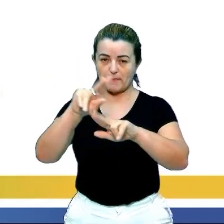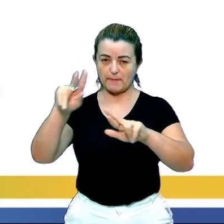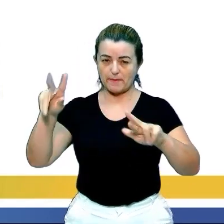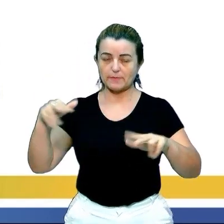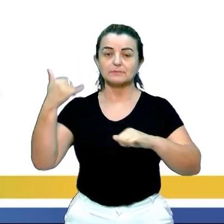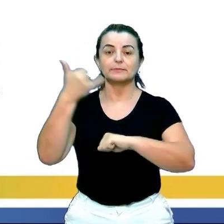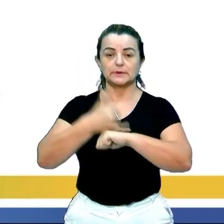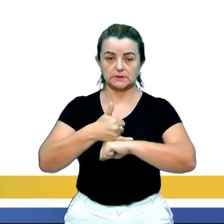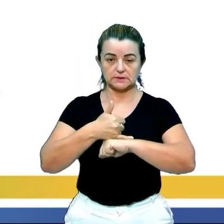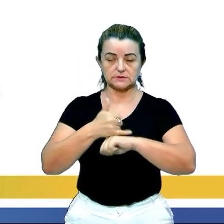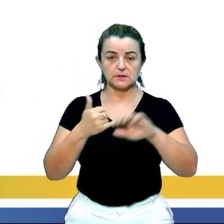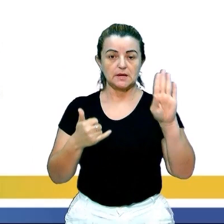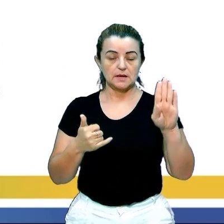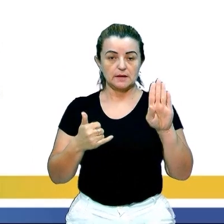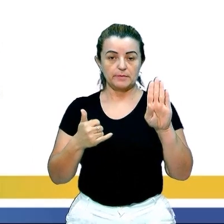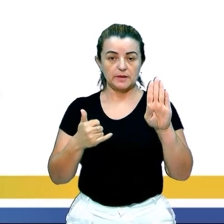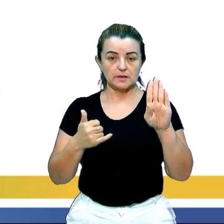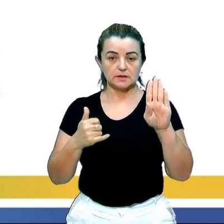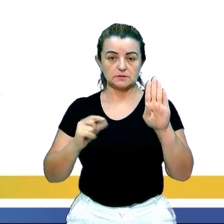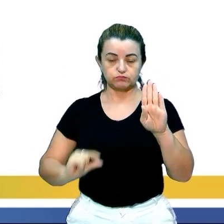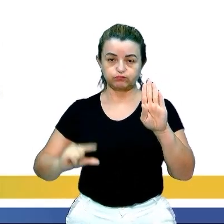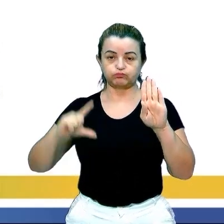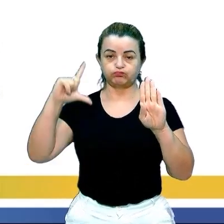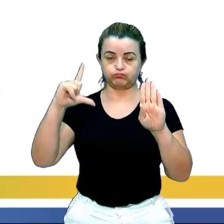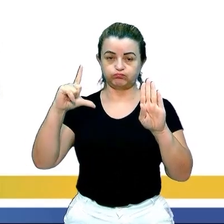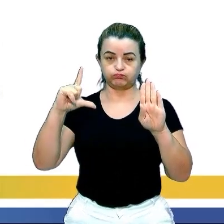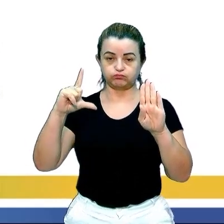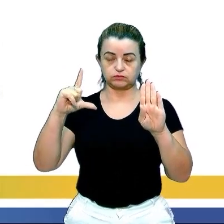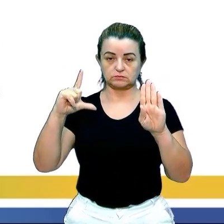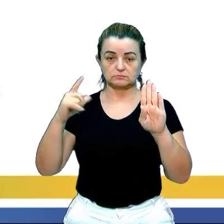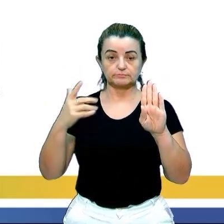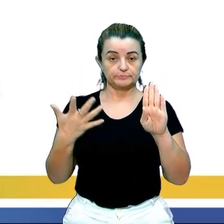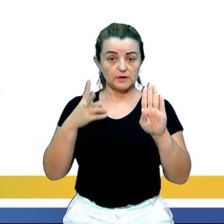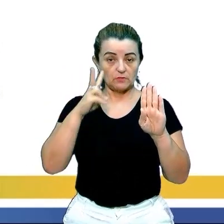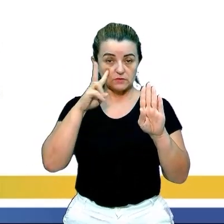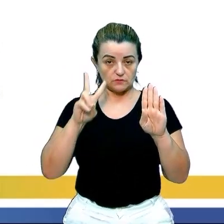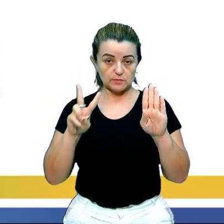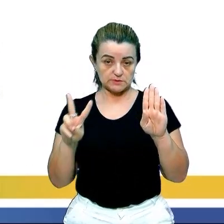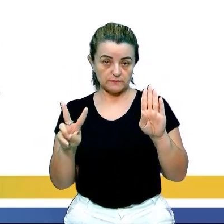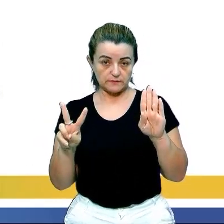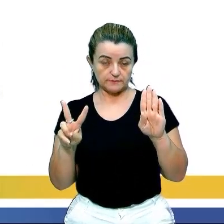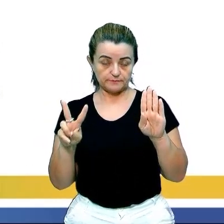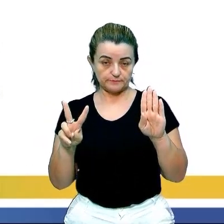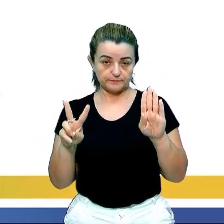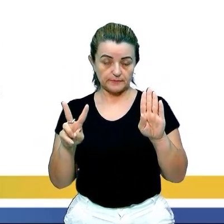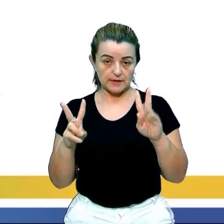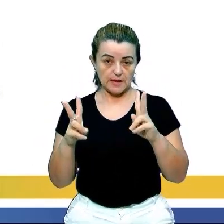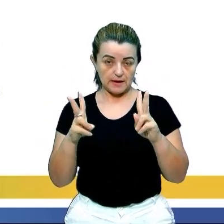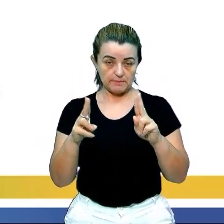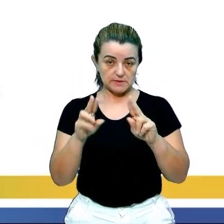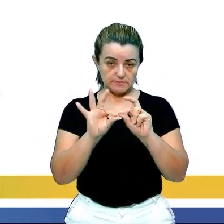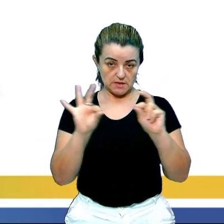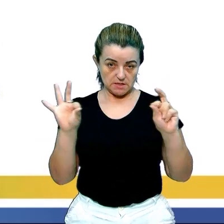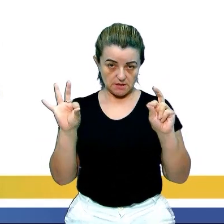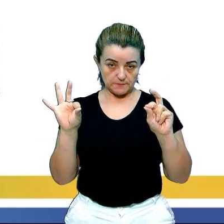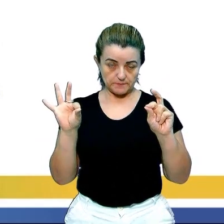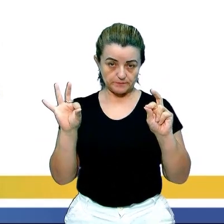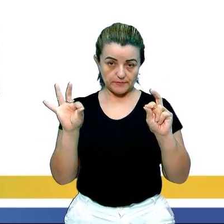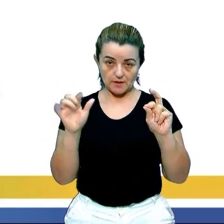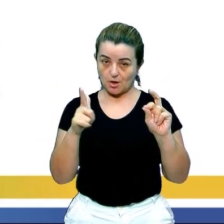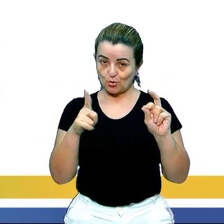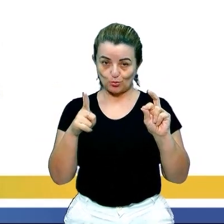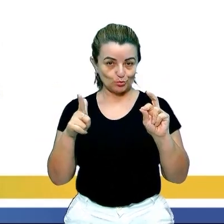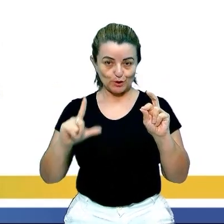tá? B, crescente em um mesmo período, se você for observar, na mesma linha, não